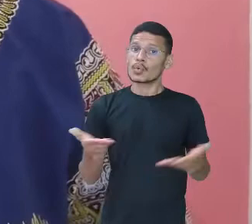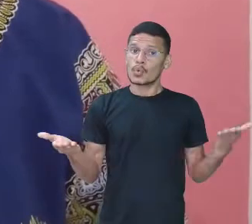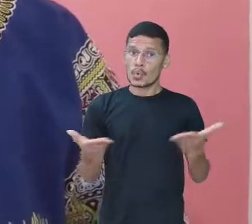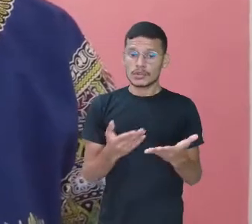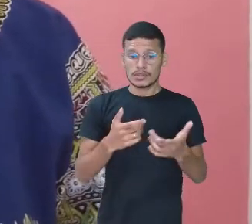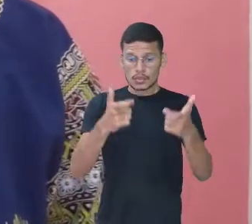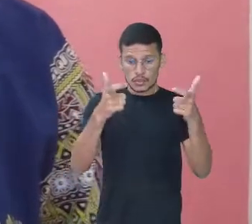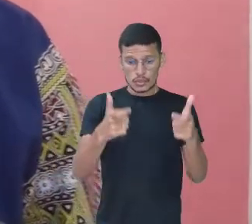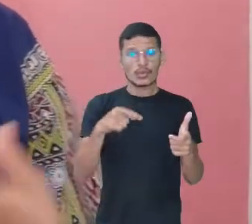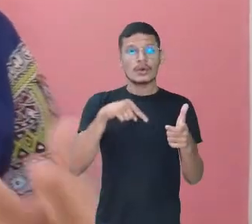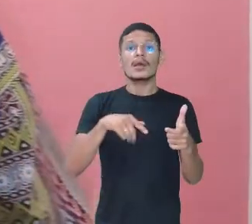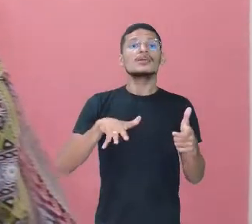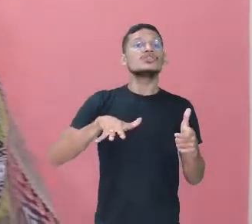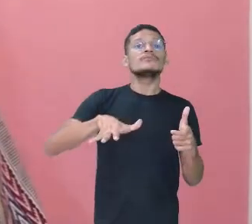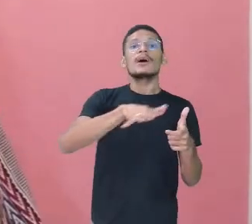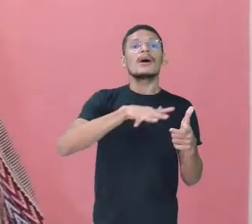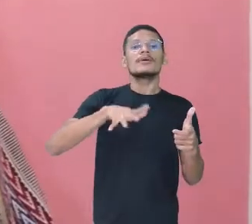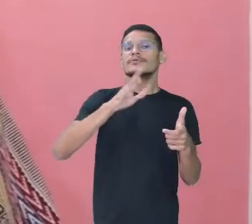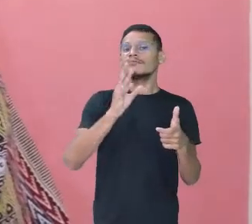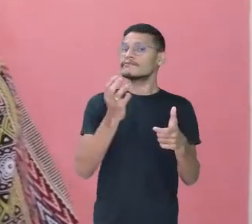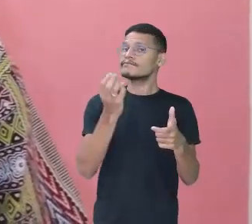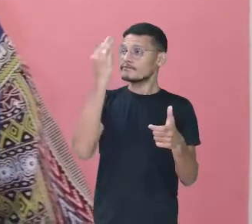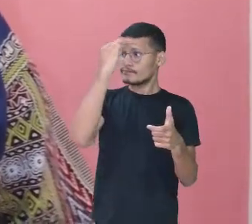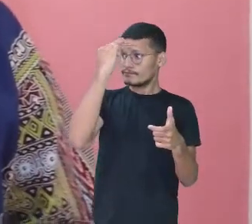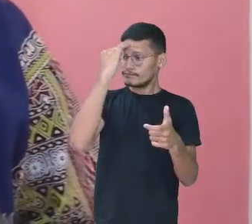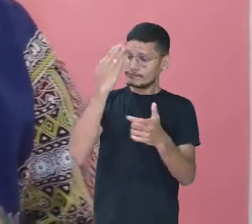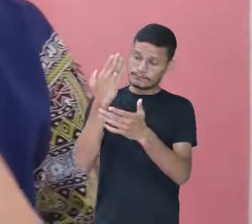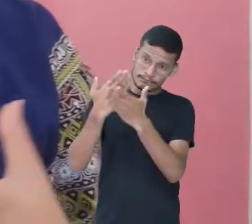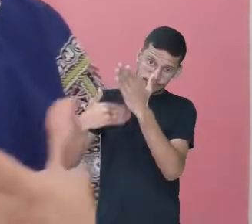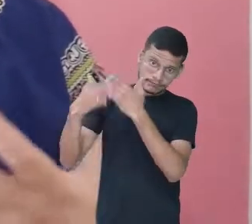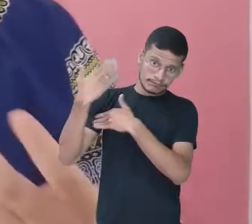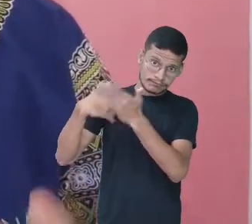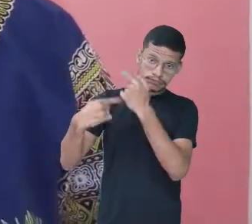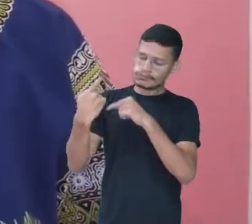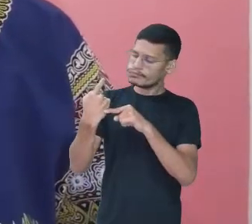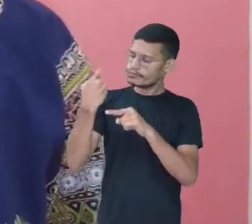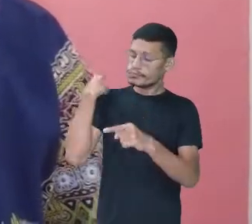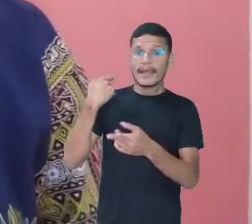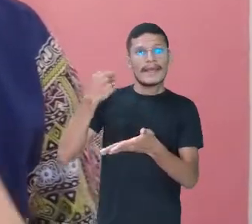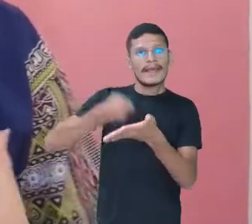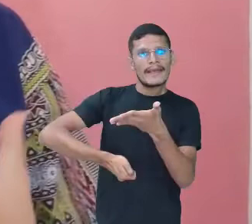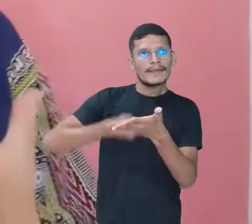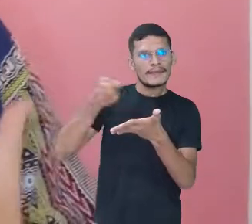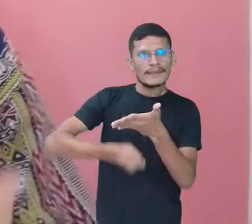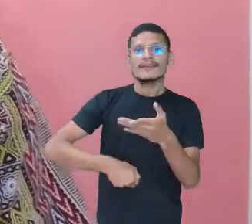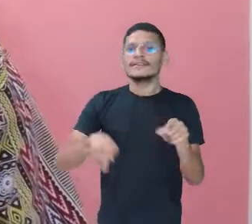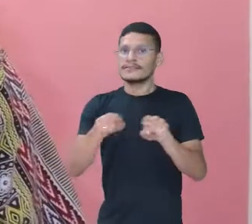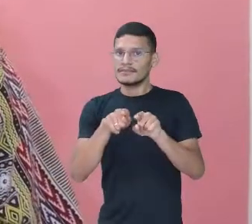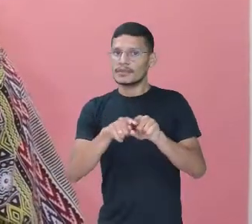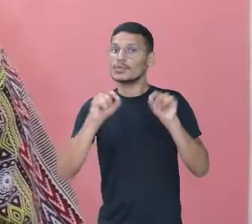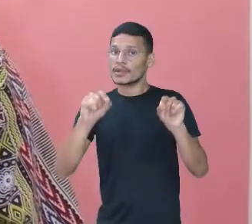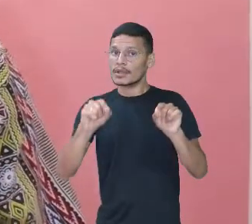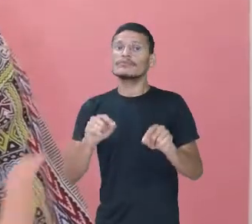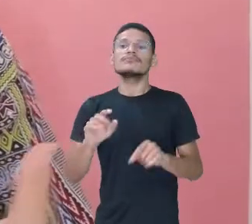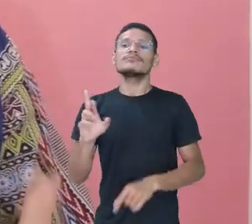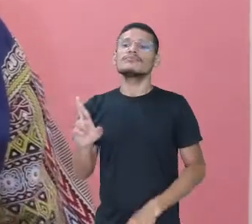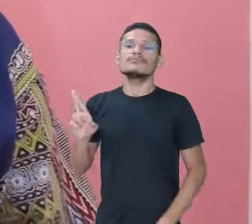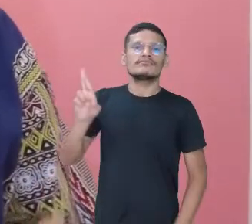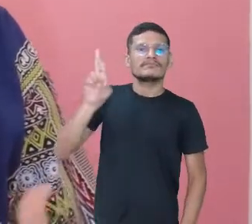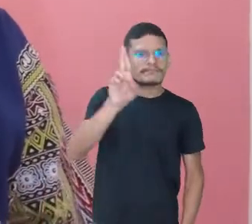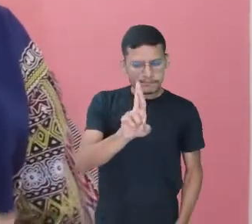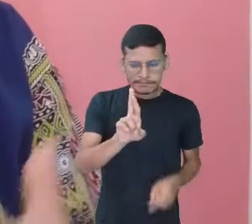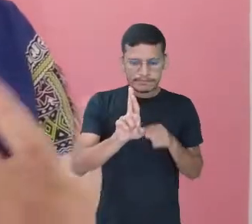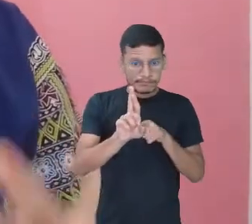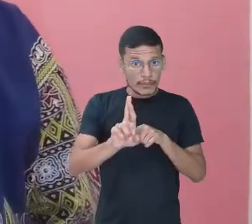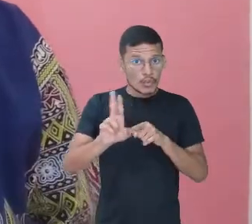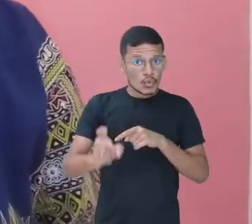Terço, ele é um espaço de memória, um espaço de resistência e de representatividade